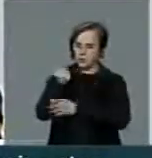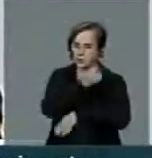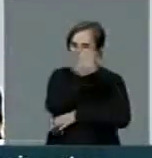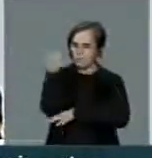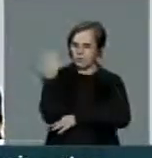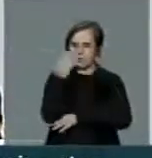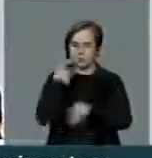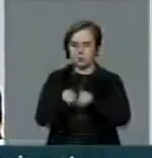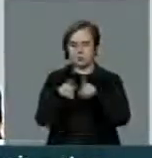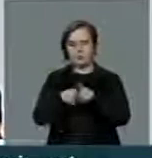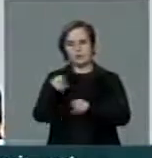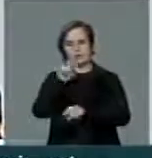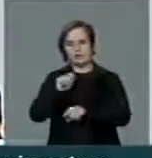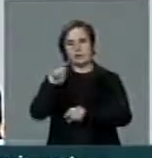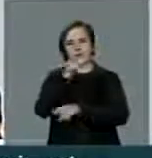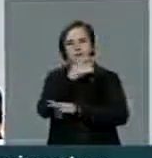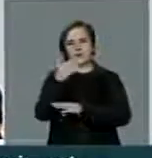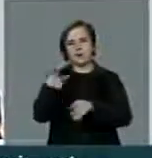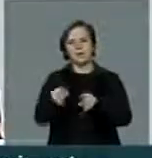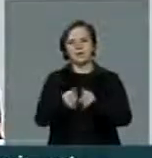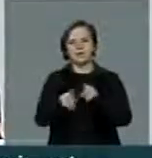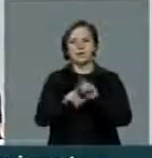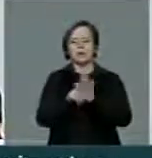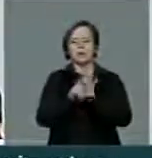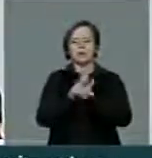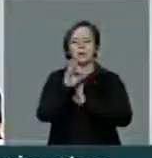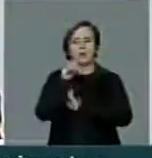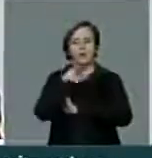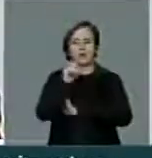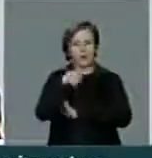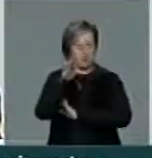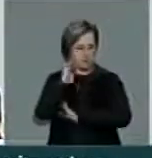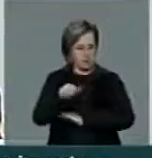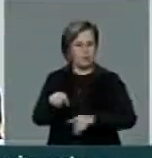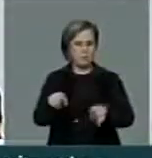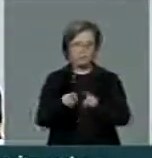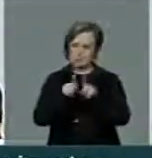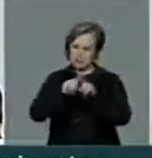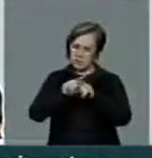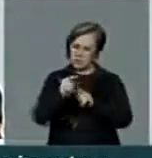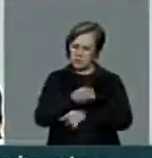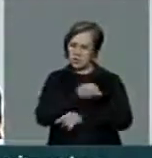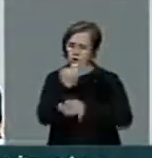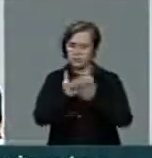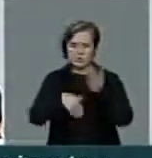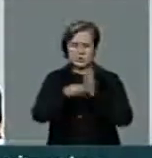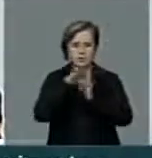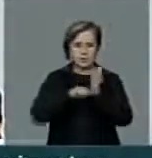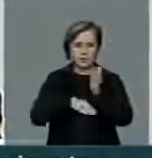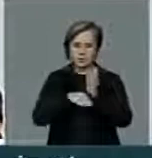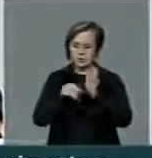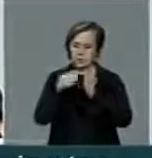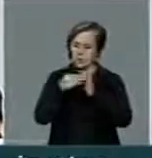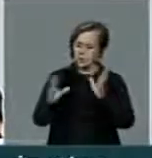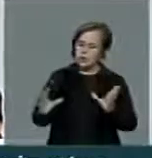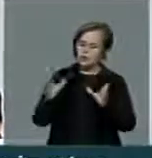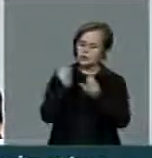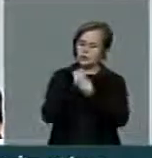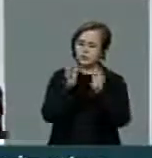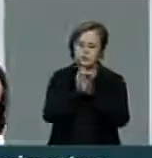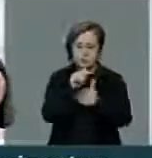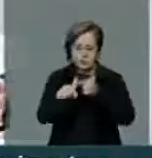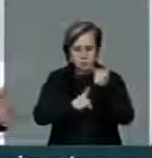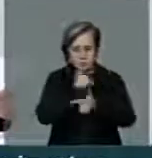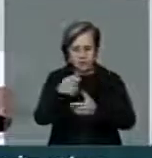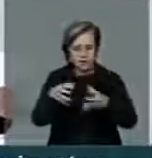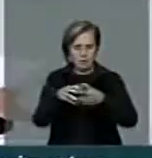Entidade Ambientalista indicada pelo CONAMA, teve uma eleição no CONAMA para poder indicar essa entidade, a Sociedade Brasileira para a SBPC, Progresso da Ciência.